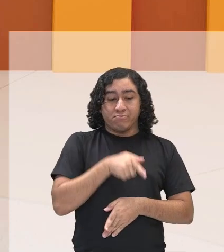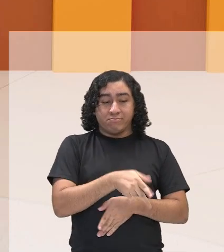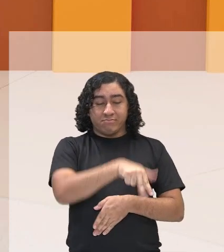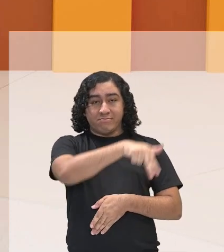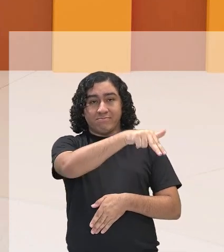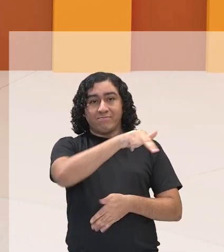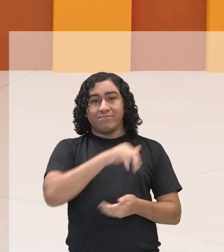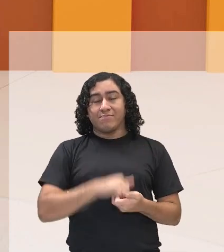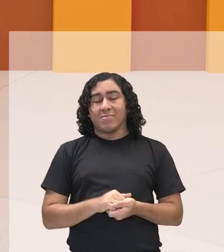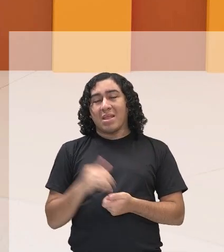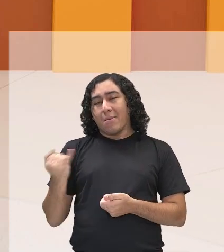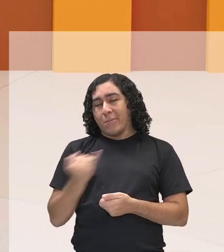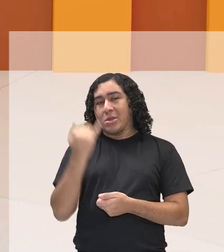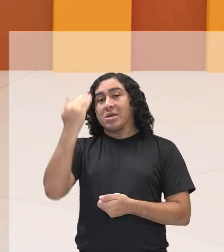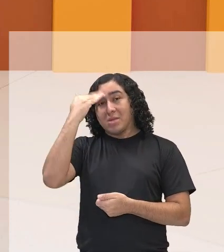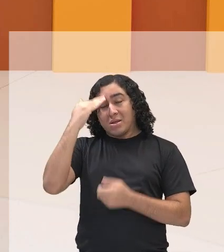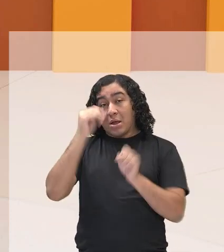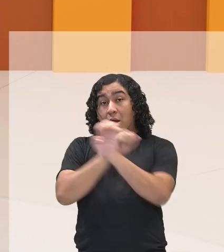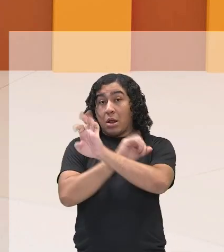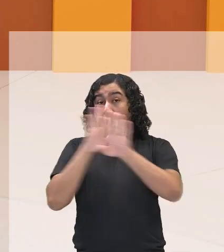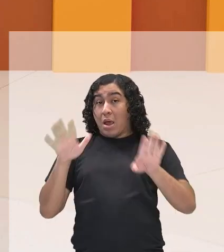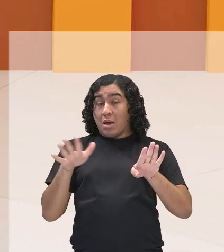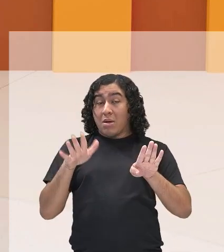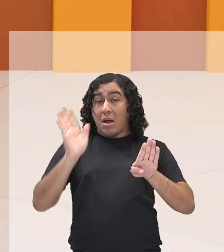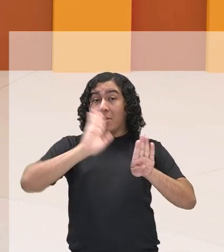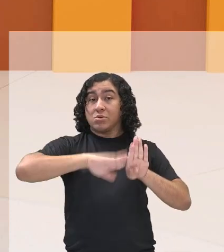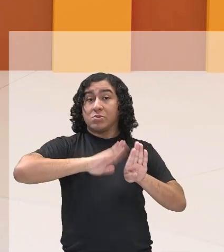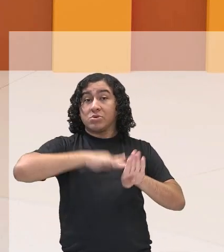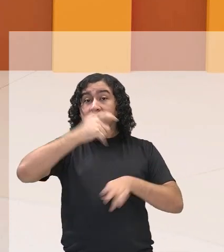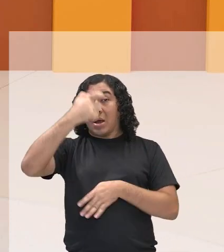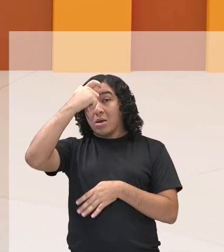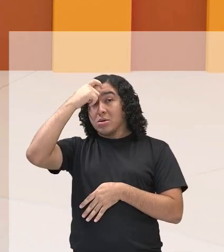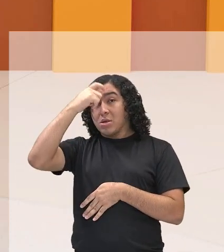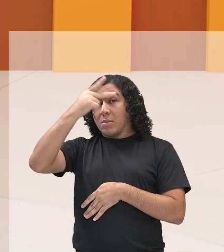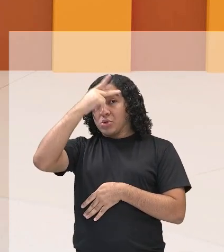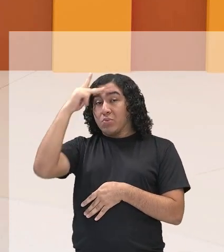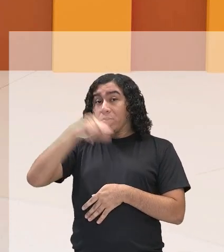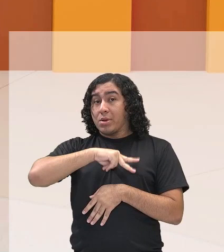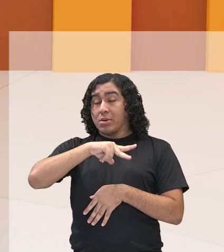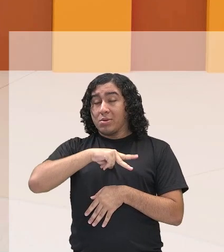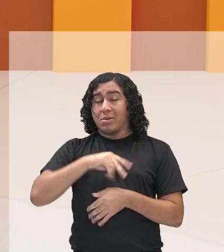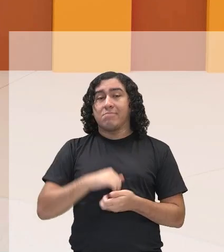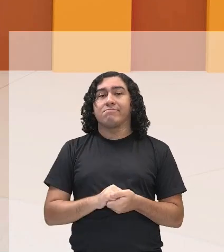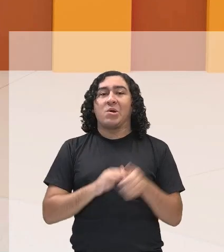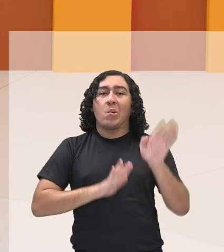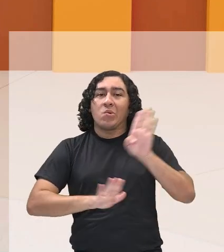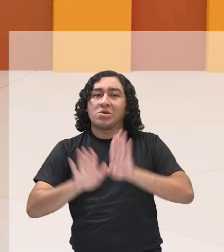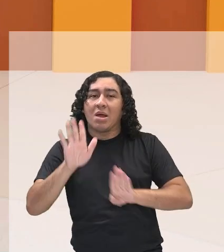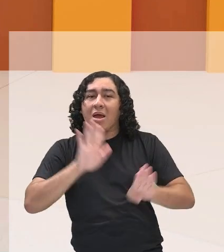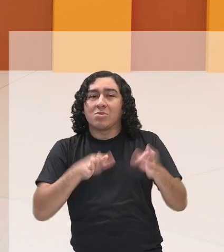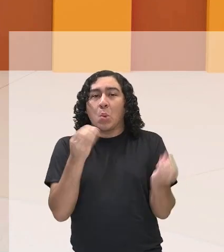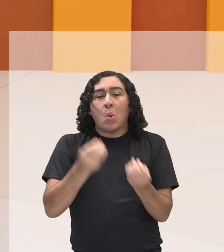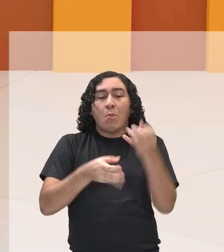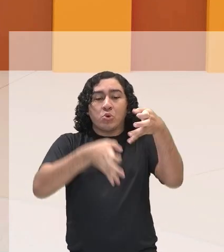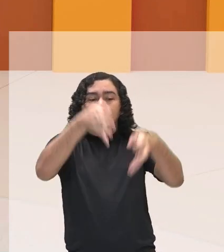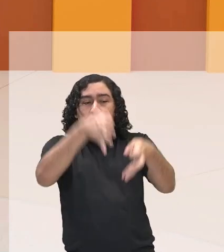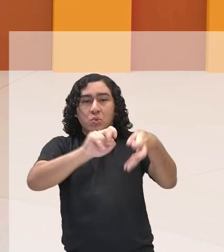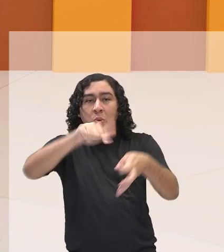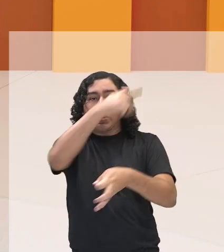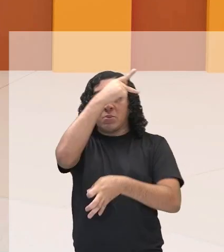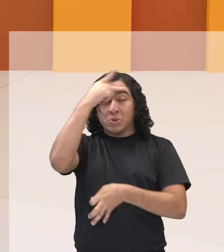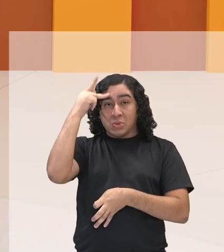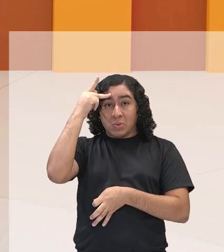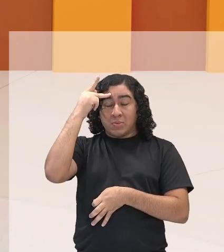importante entender. Isso é subjetividade, tá bom? Então nós temos que tomar cuidado com o juízo de valor que nós